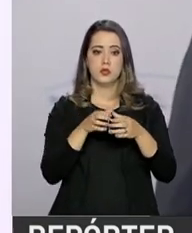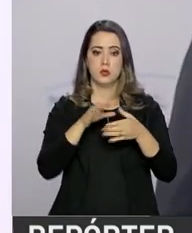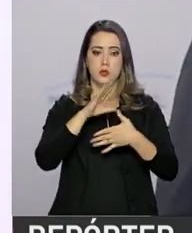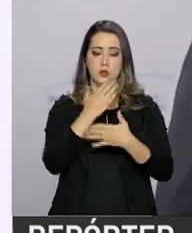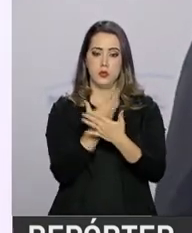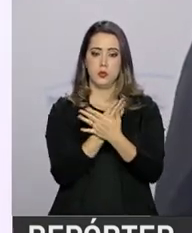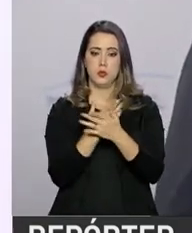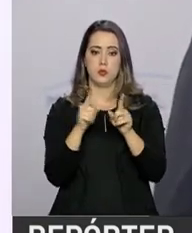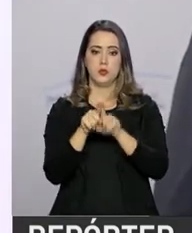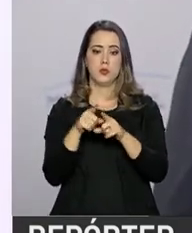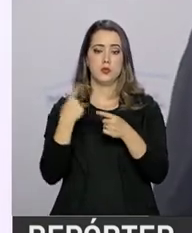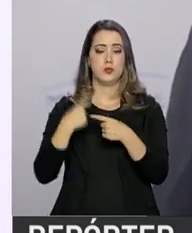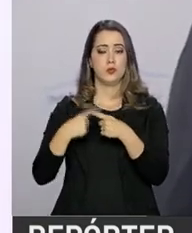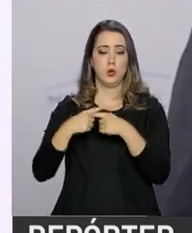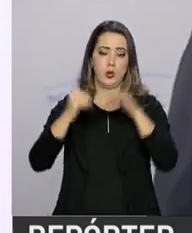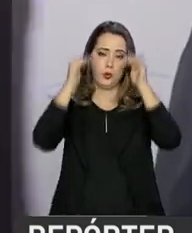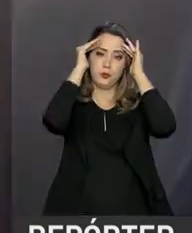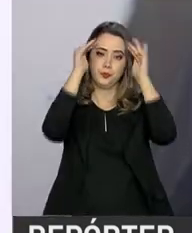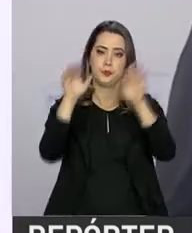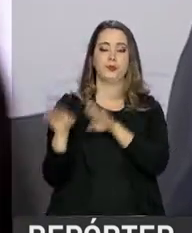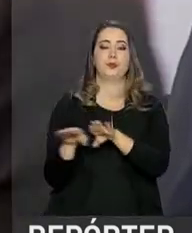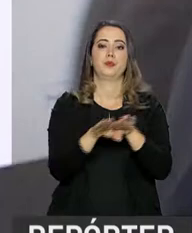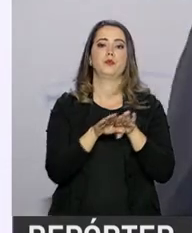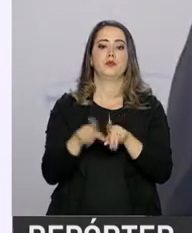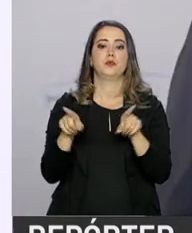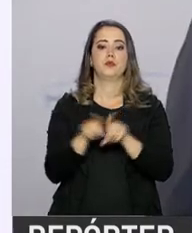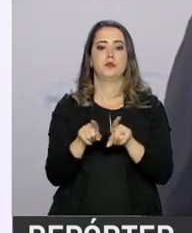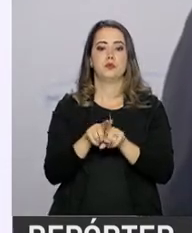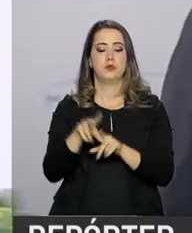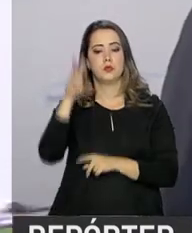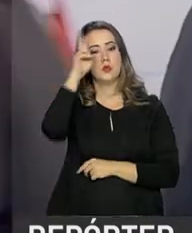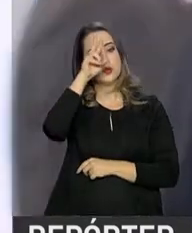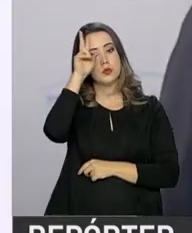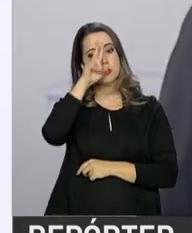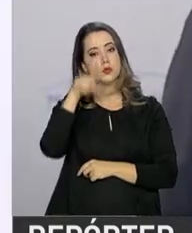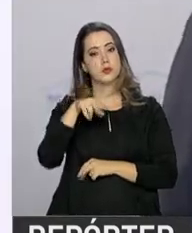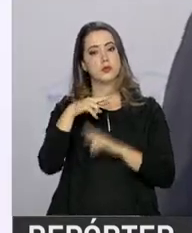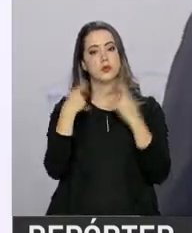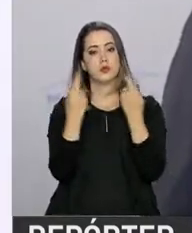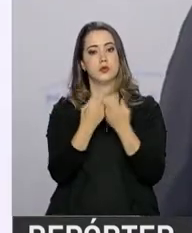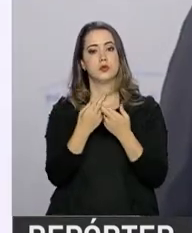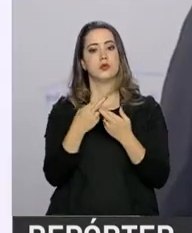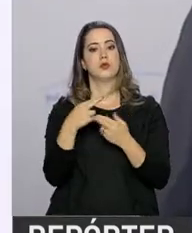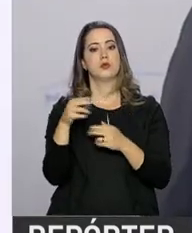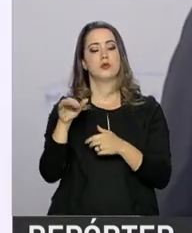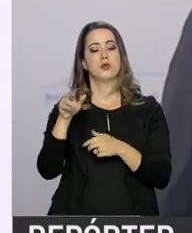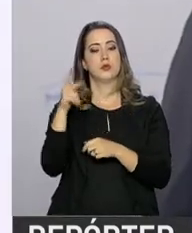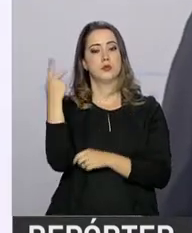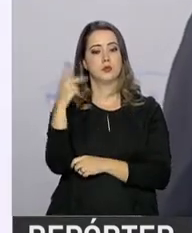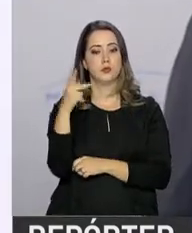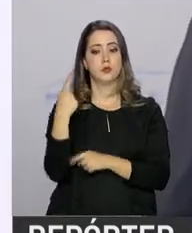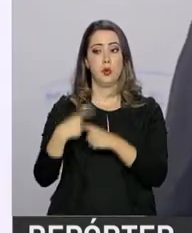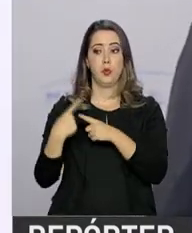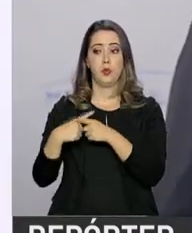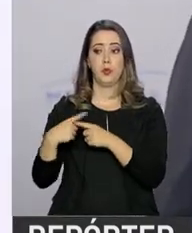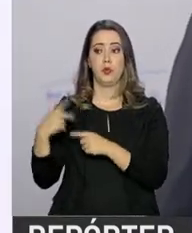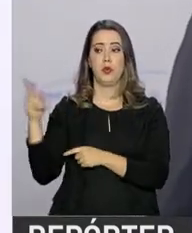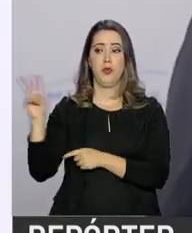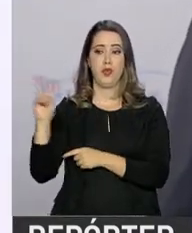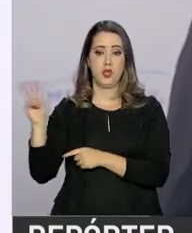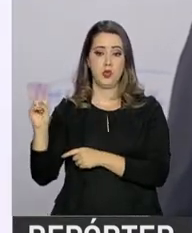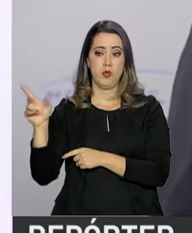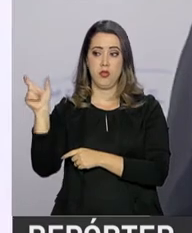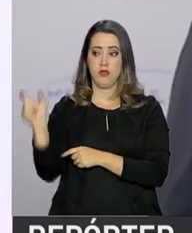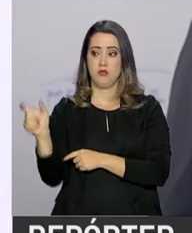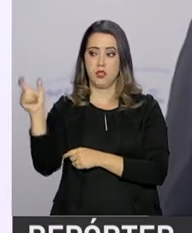por quebra do princípio democrático também foi lembrado é que na reunião de assunção com a ida de milhares de venezuelanos para o brasil